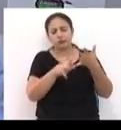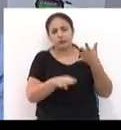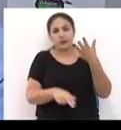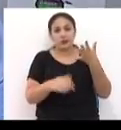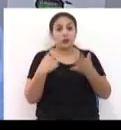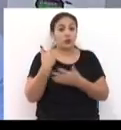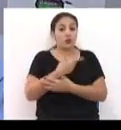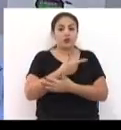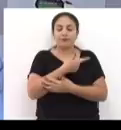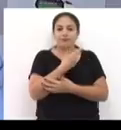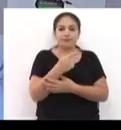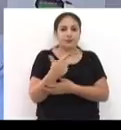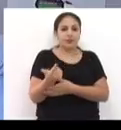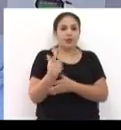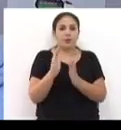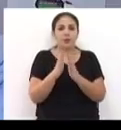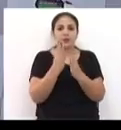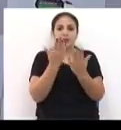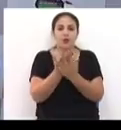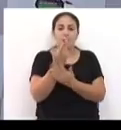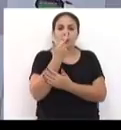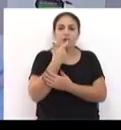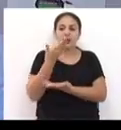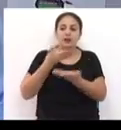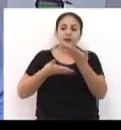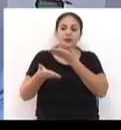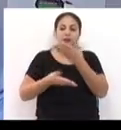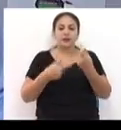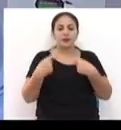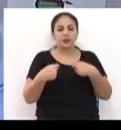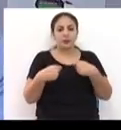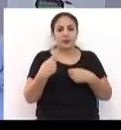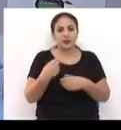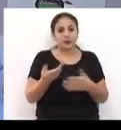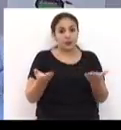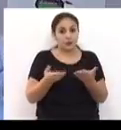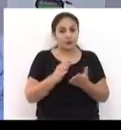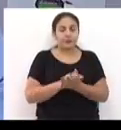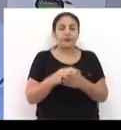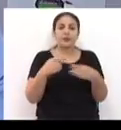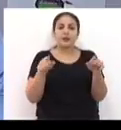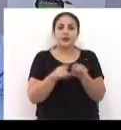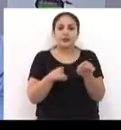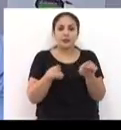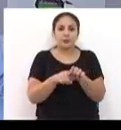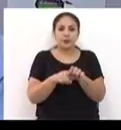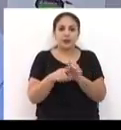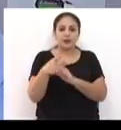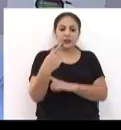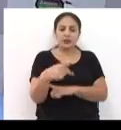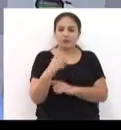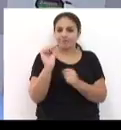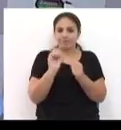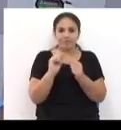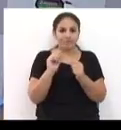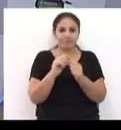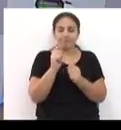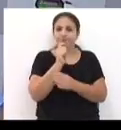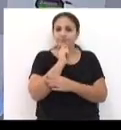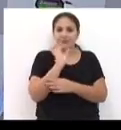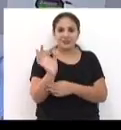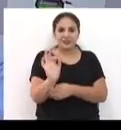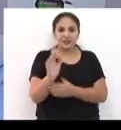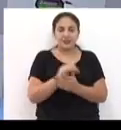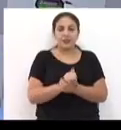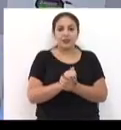ali para que comporte toda a demanda que hoje necessita. E também, que isso eu não fiz ainda,